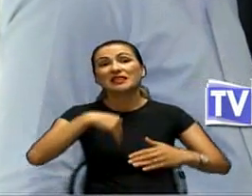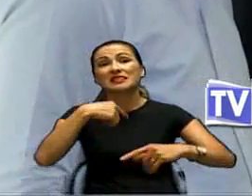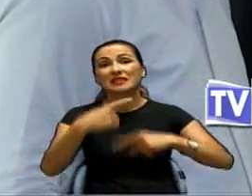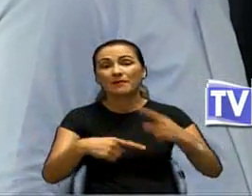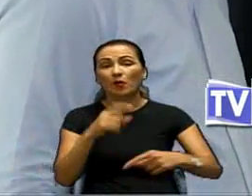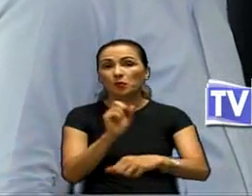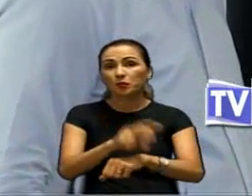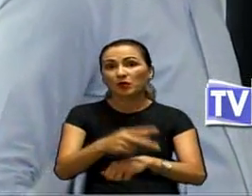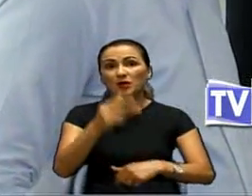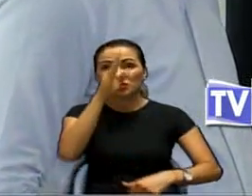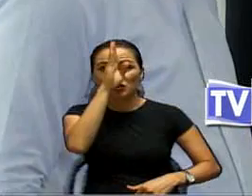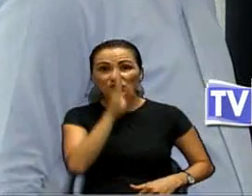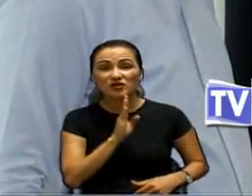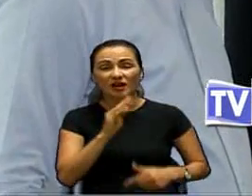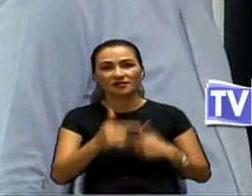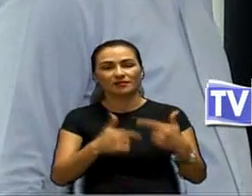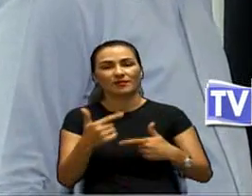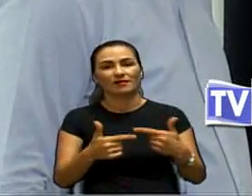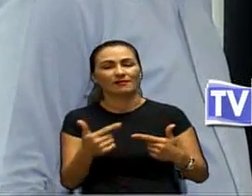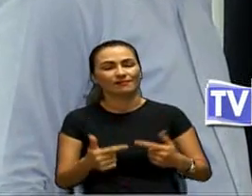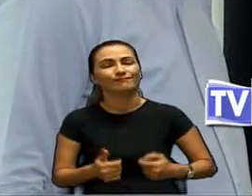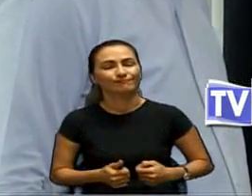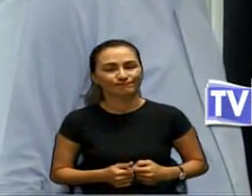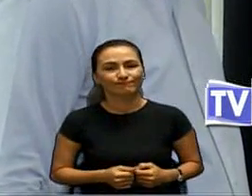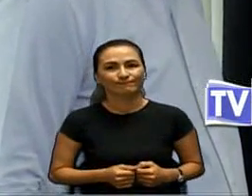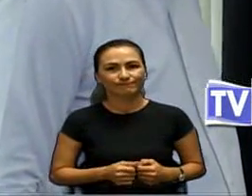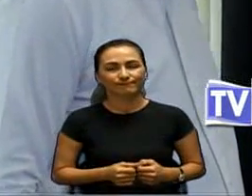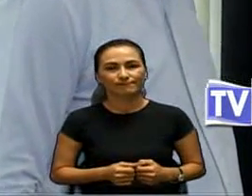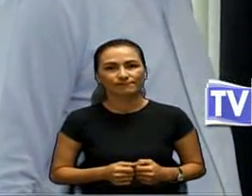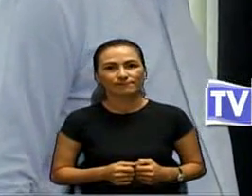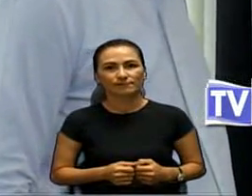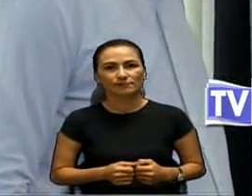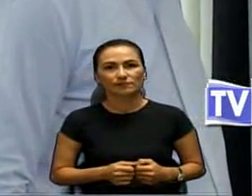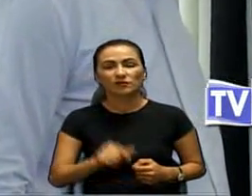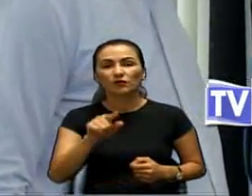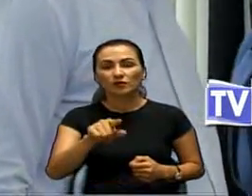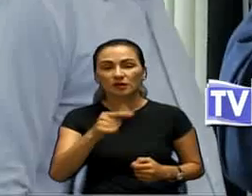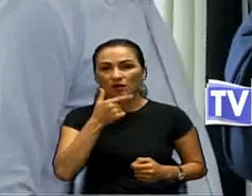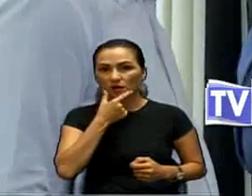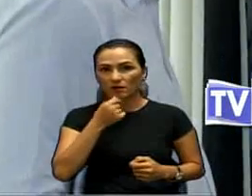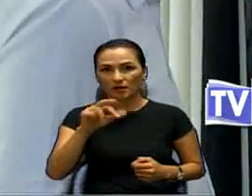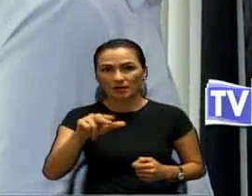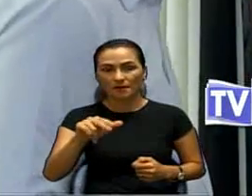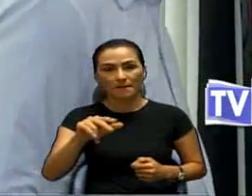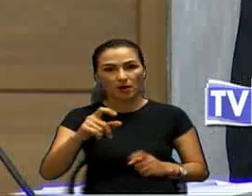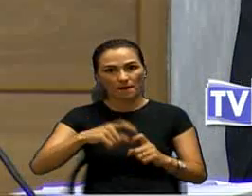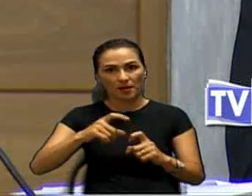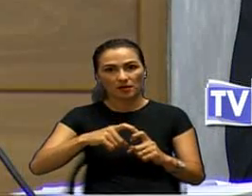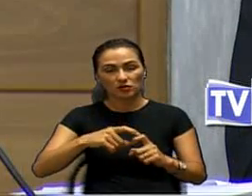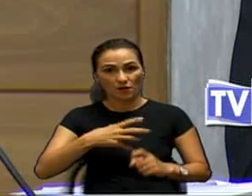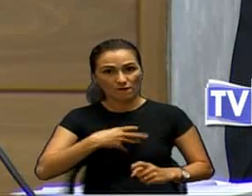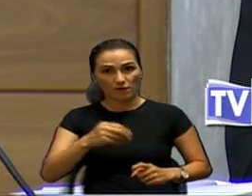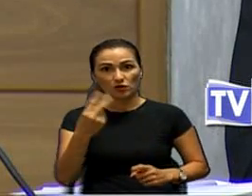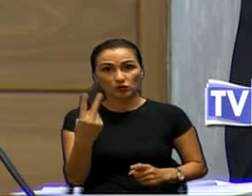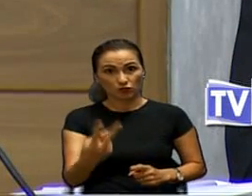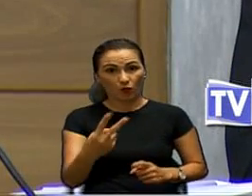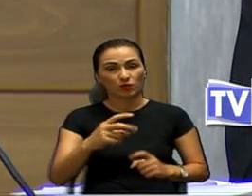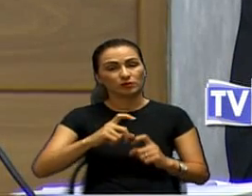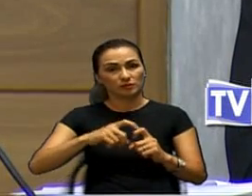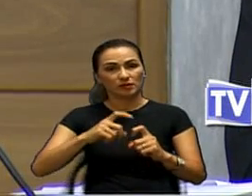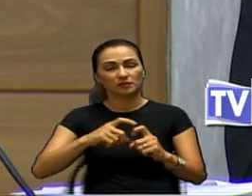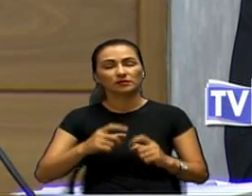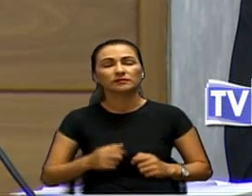não recebe, ainda vai receber. E pior, engenheiro Martinez, o senhor que também tem irmão médico, agora existe... Irmão médico e dois filhos médicos. Pois